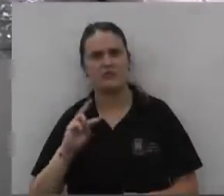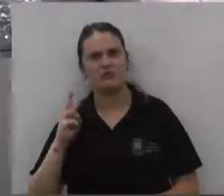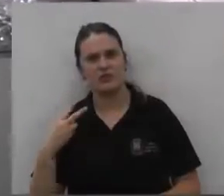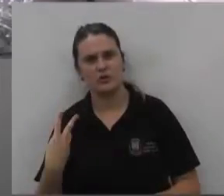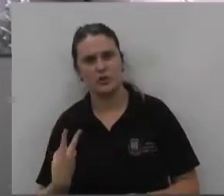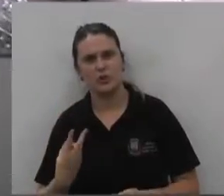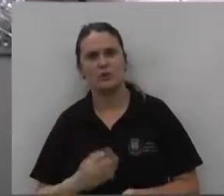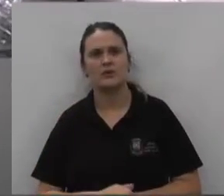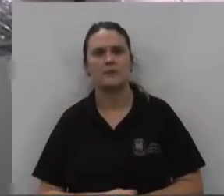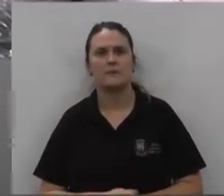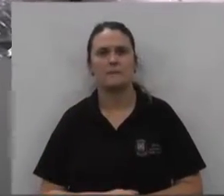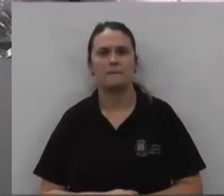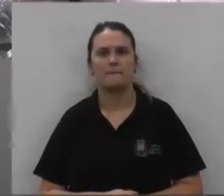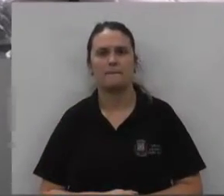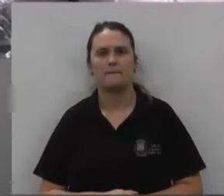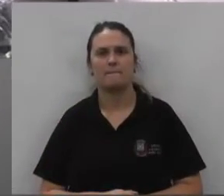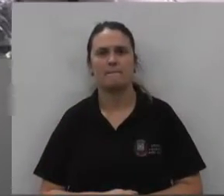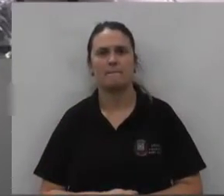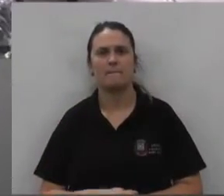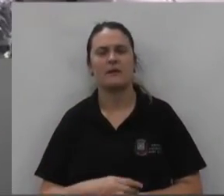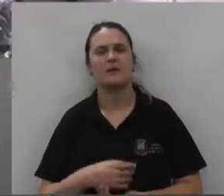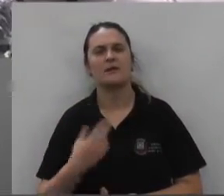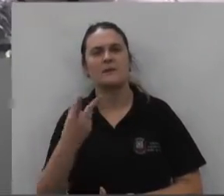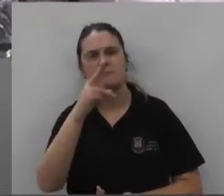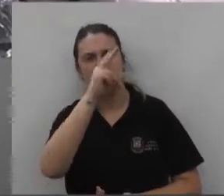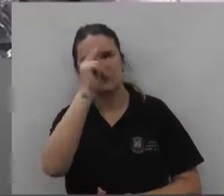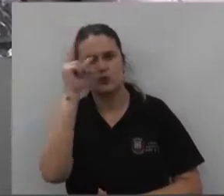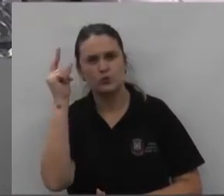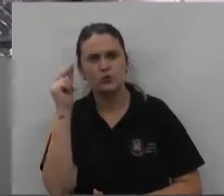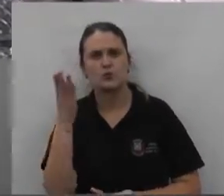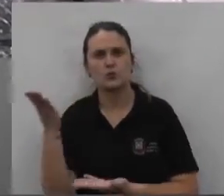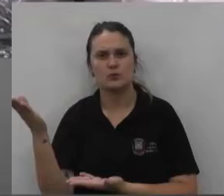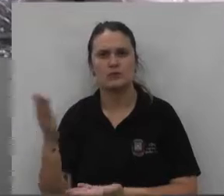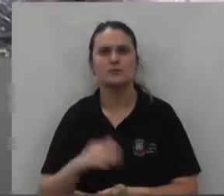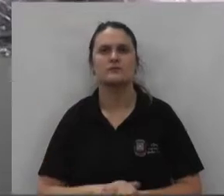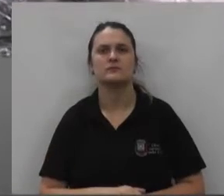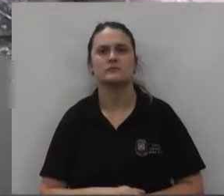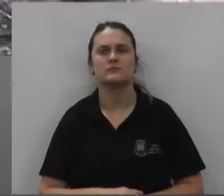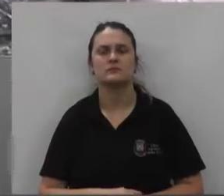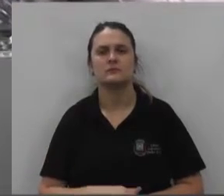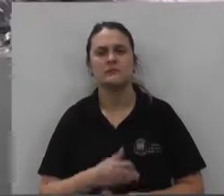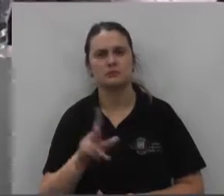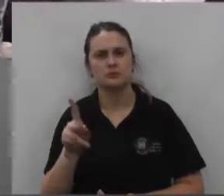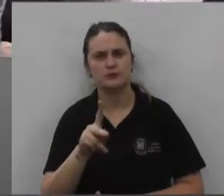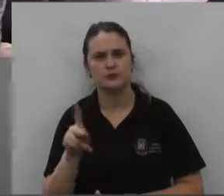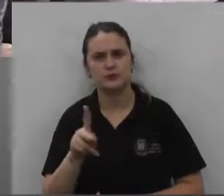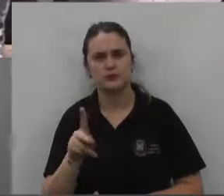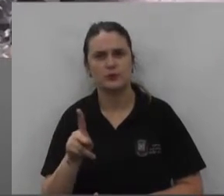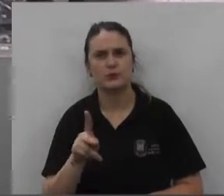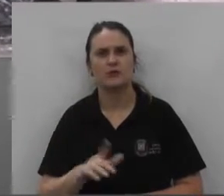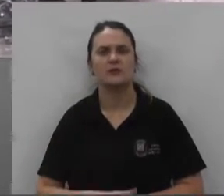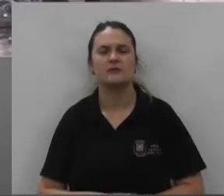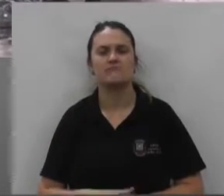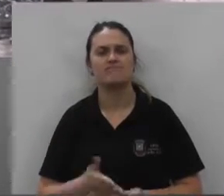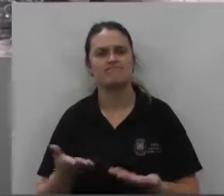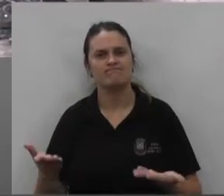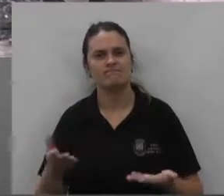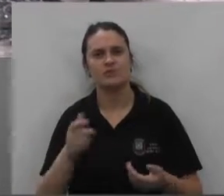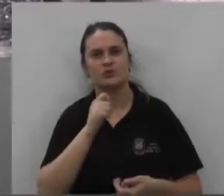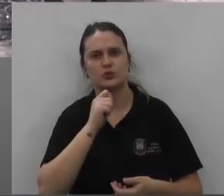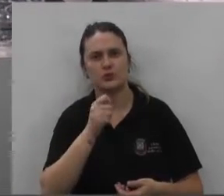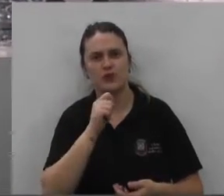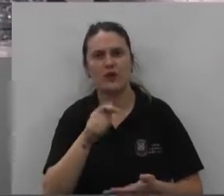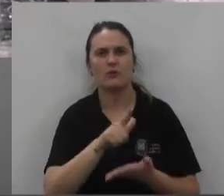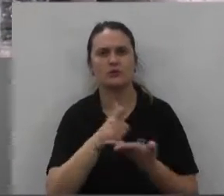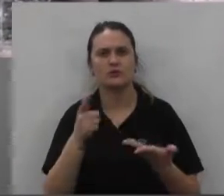Colegas vereadores, ao nosso prefeito Bashir Abbas, que se encontra, aos professores, à